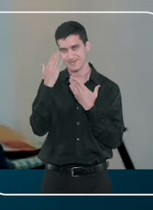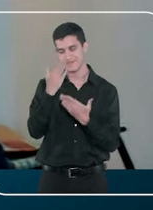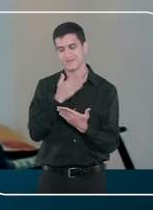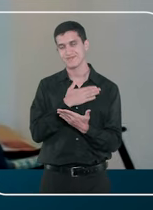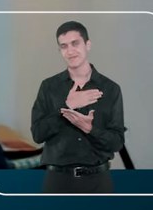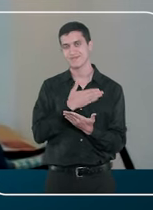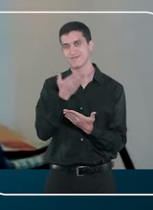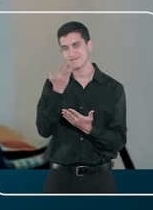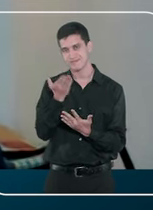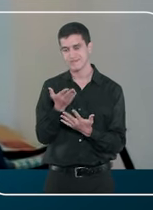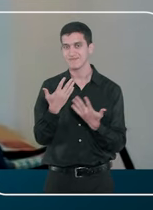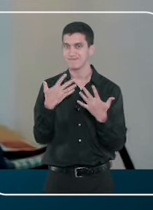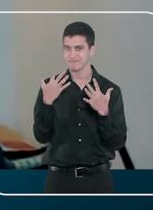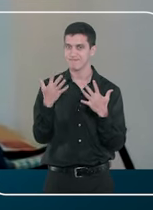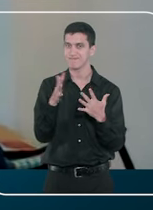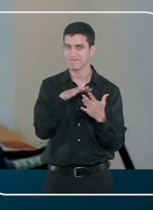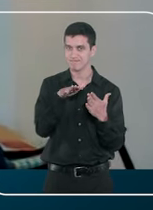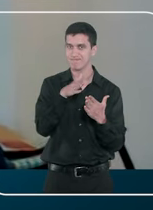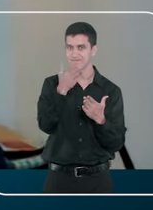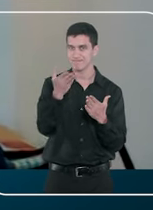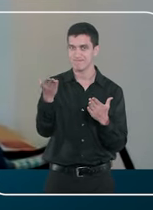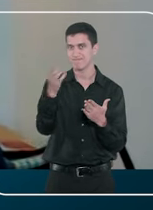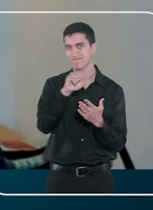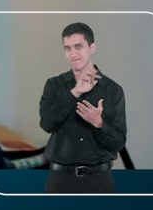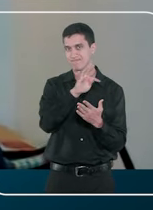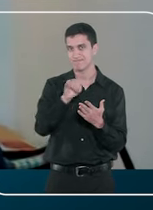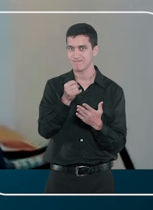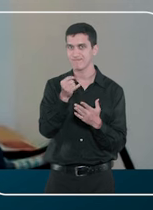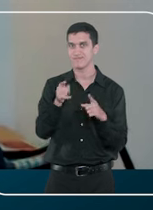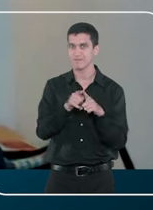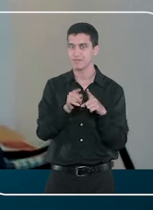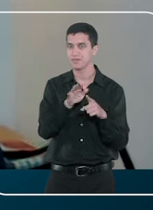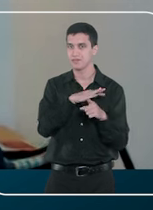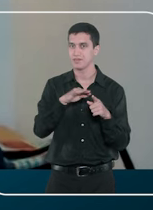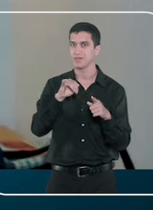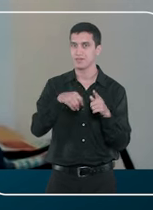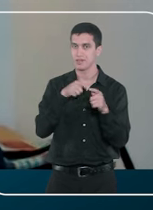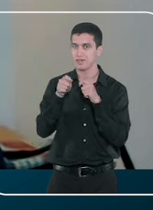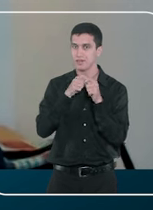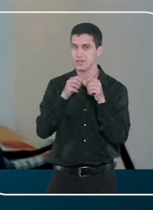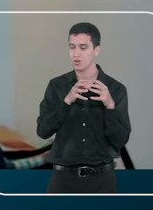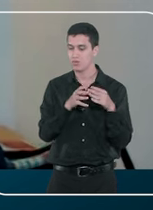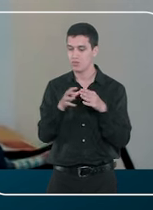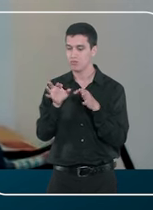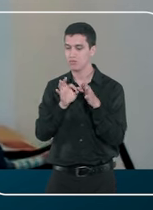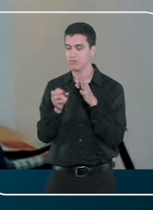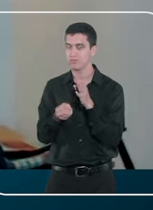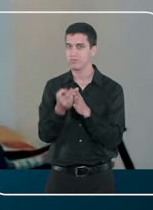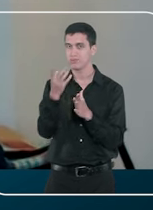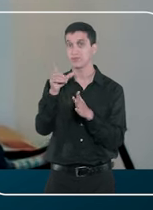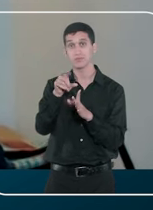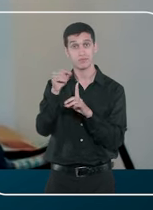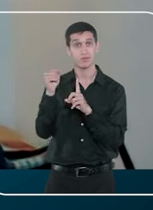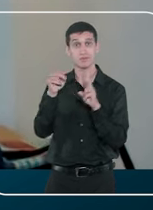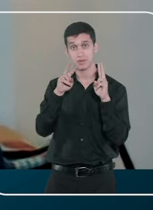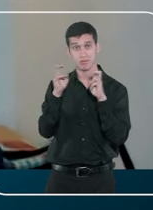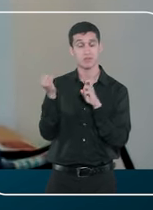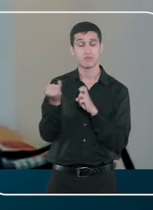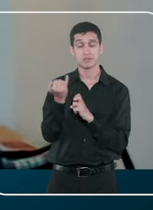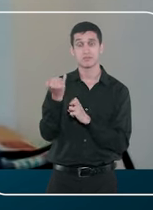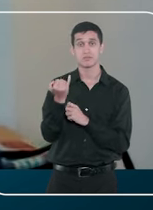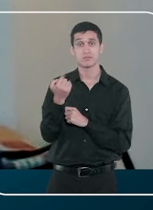meu, Fátima. Parabéns aí ao Superior Tribunal de Justiça, à sua seção de jornalismo, à equipe, à produção, pela escolha de um tema tão relevante. Acho que a